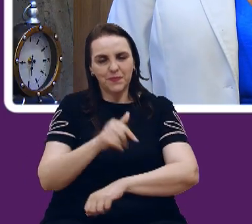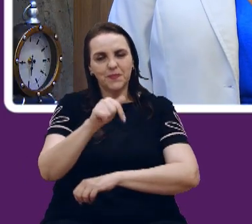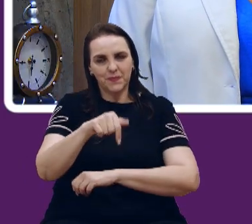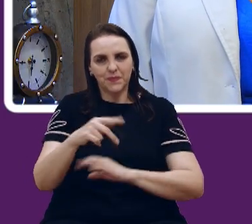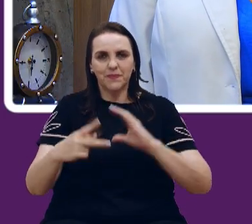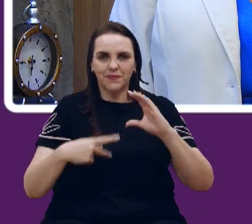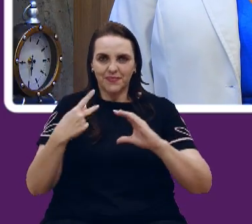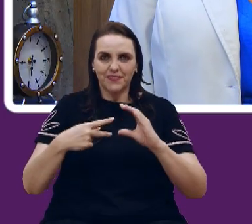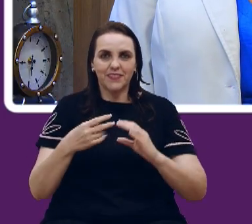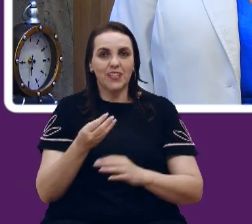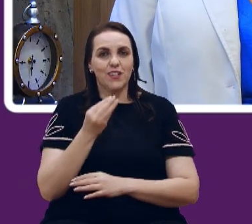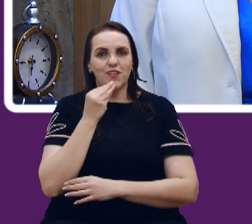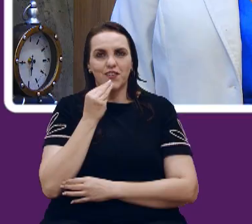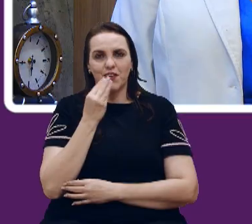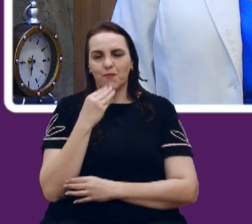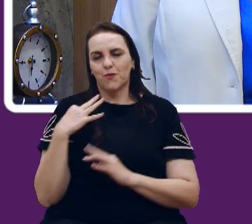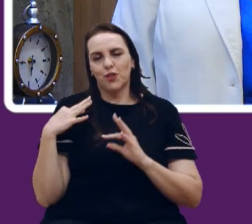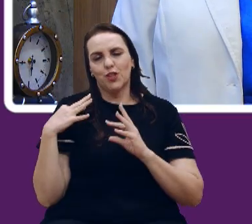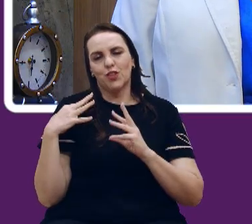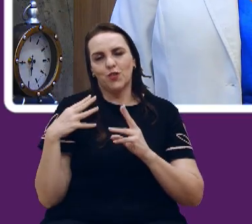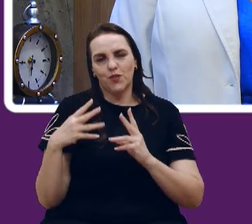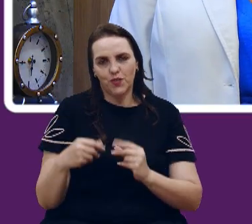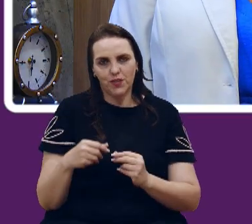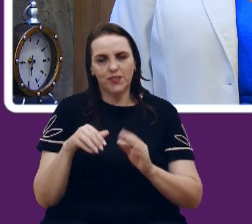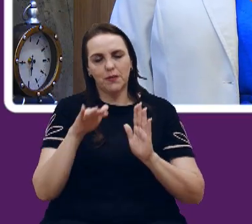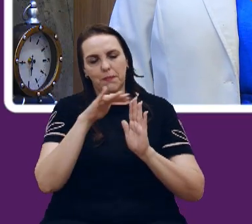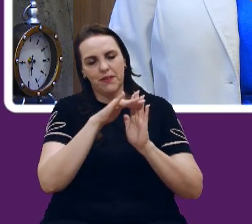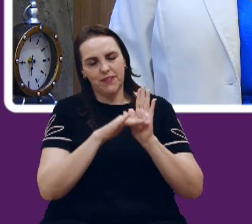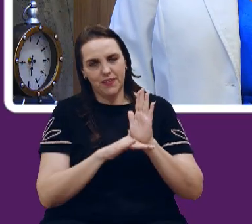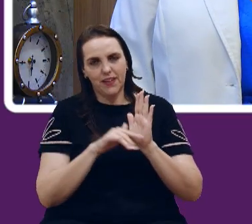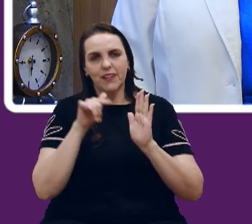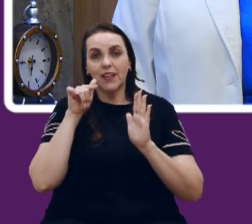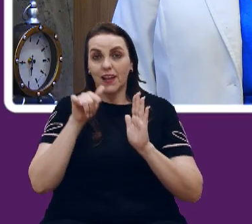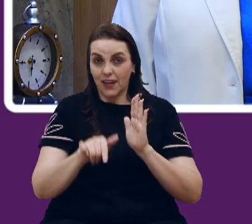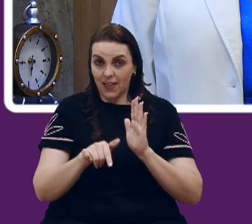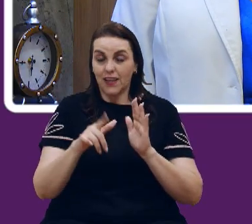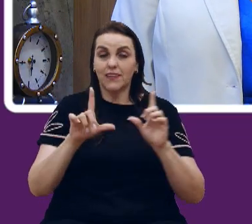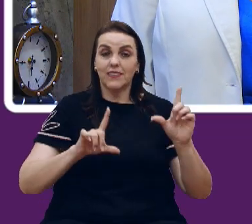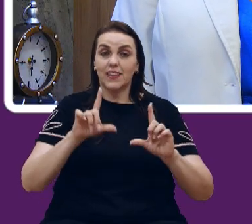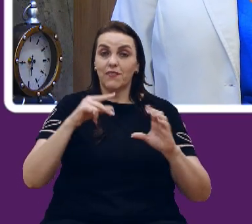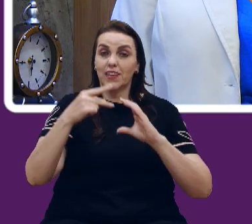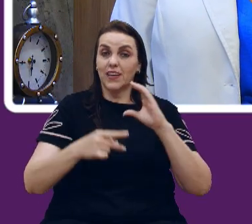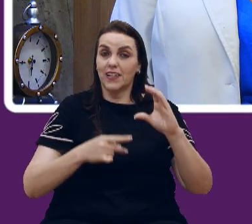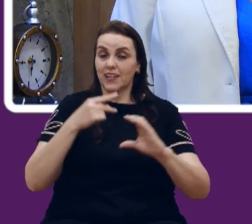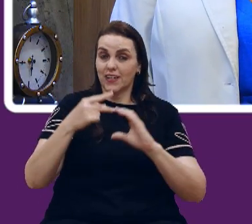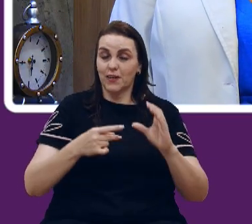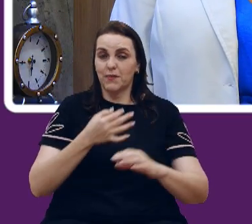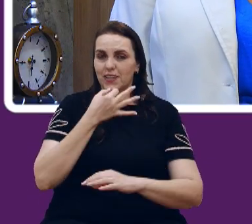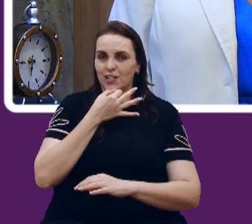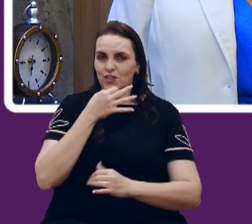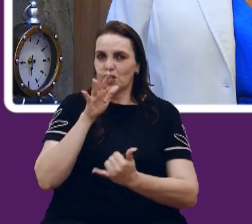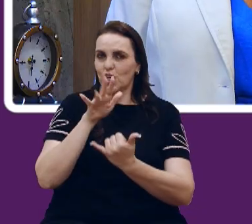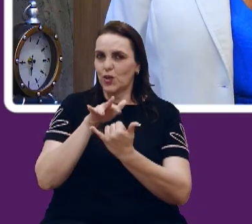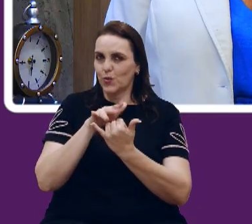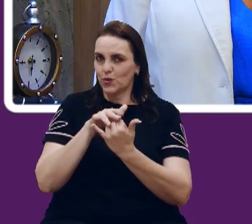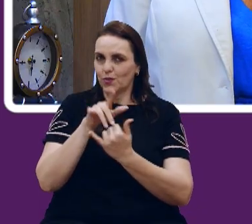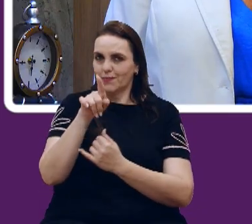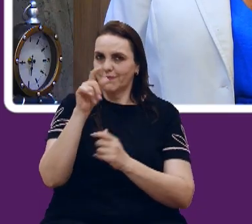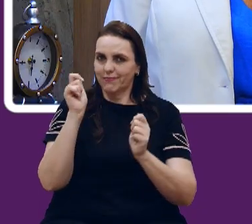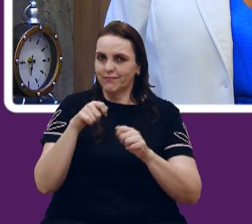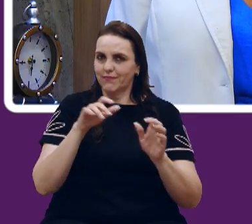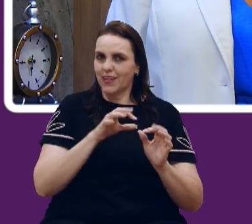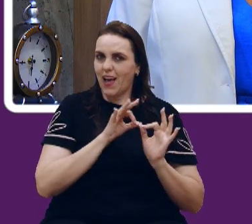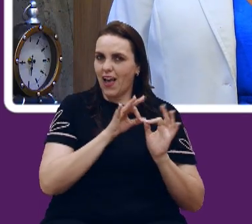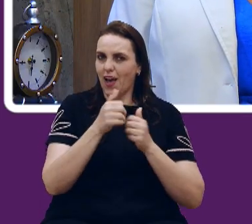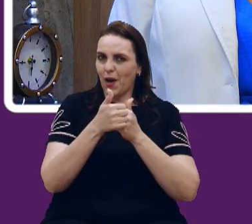Câmara. E claro, né? Todas as nossas matérias estão lá na TV Câmara Caxias no YouTube, que você pode